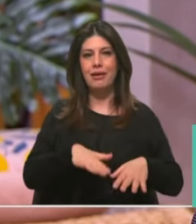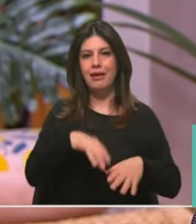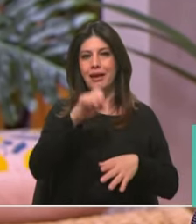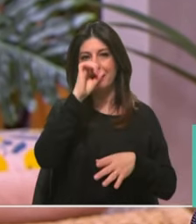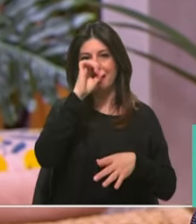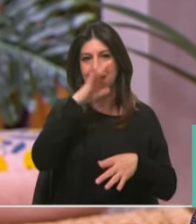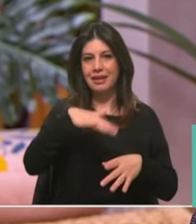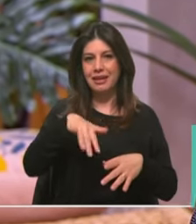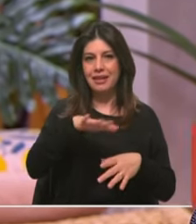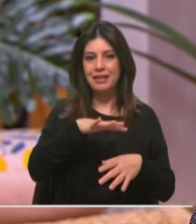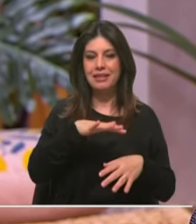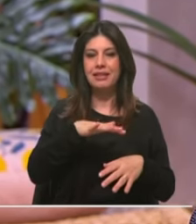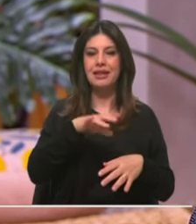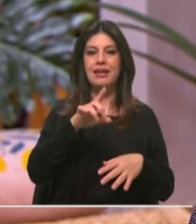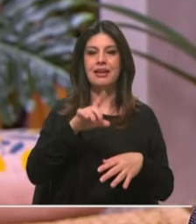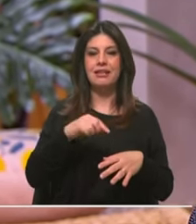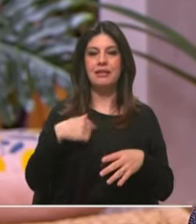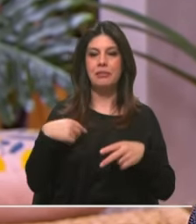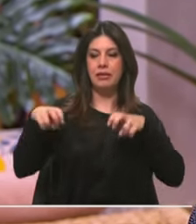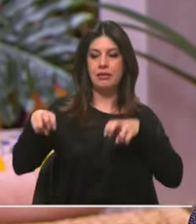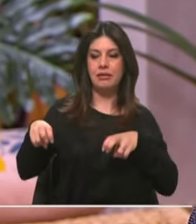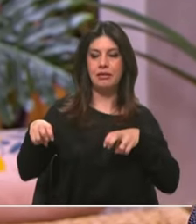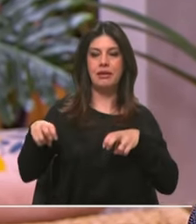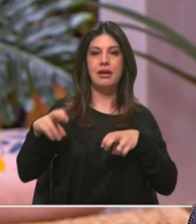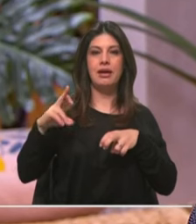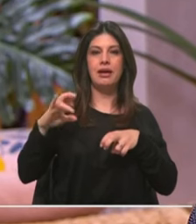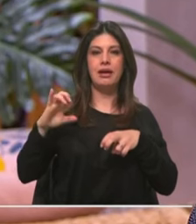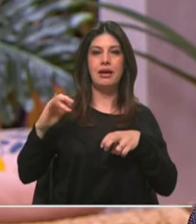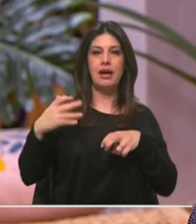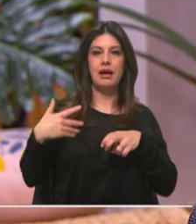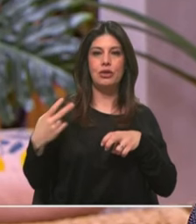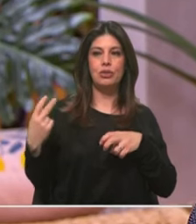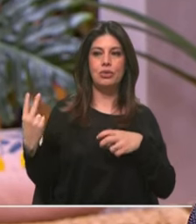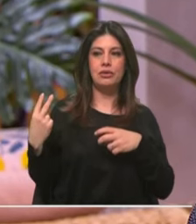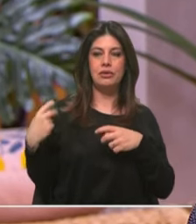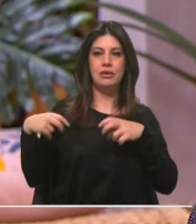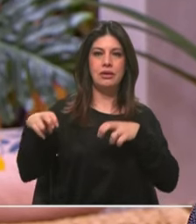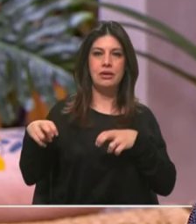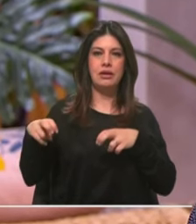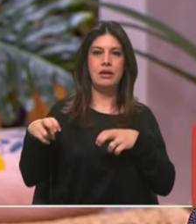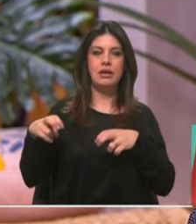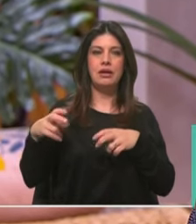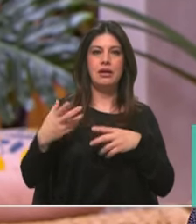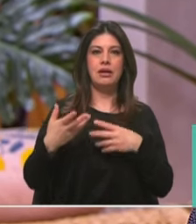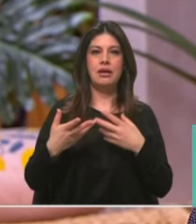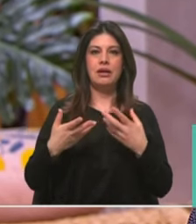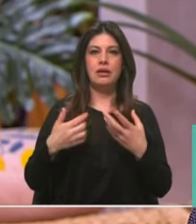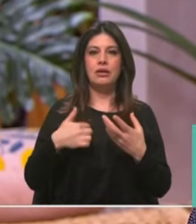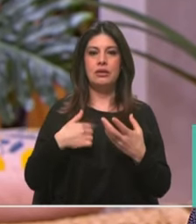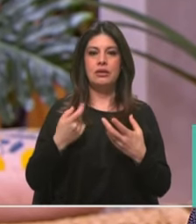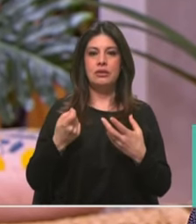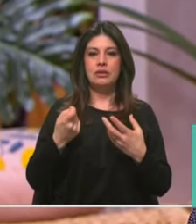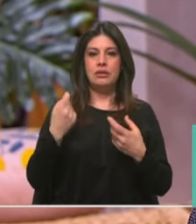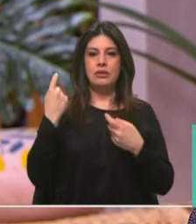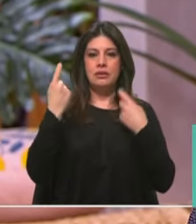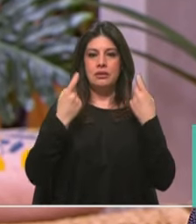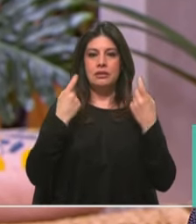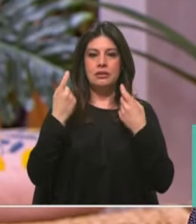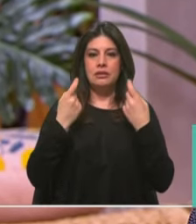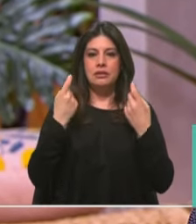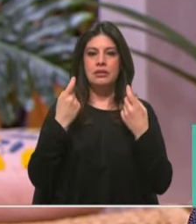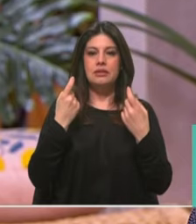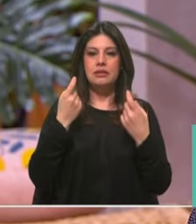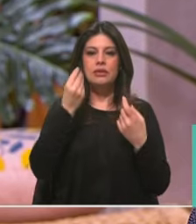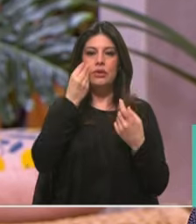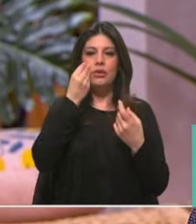facto de ter saído ali contra o Ricardo também fez com que eu ficasse um bocadinho mais emocionada e pensar também um bocadinho na forma como eu